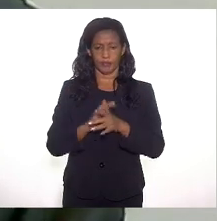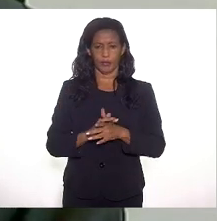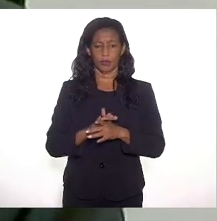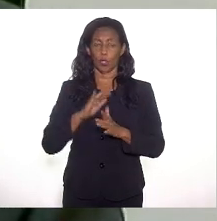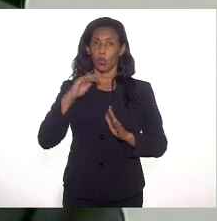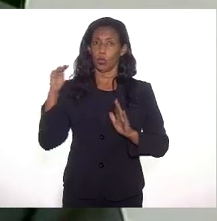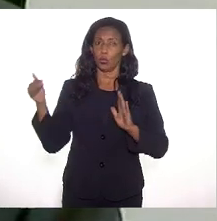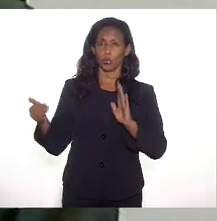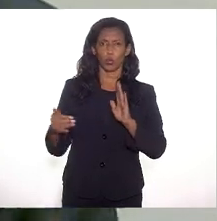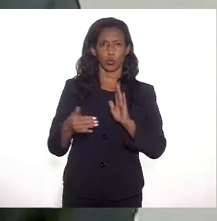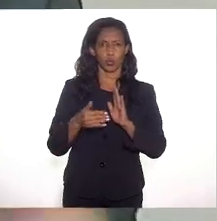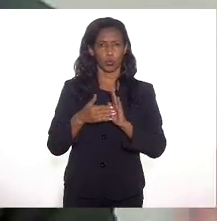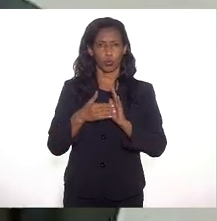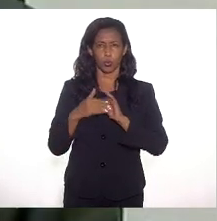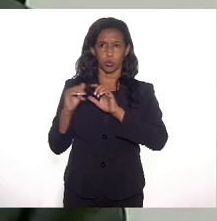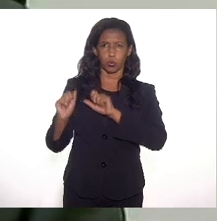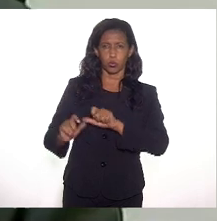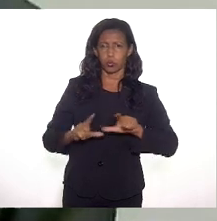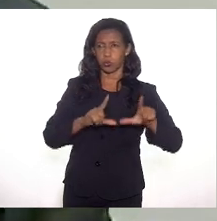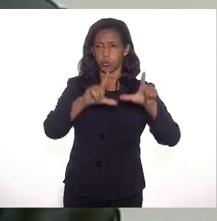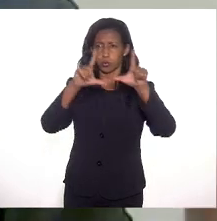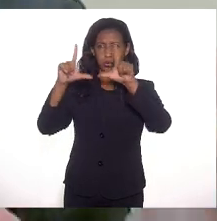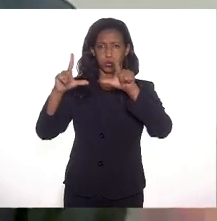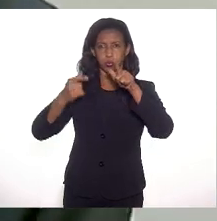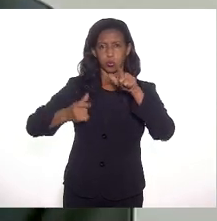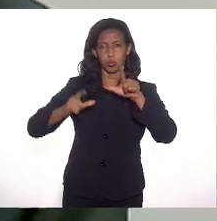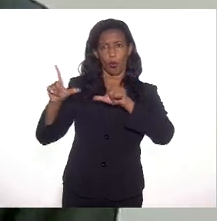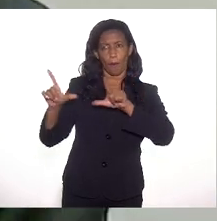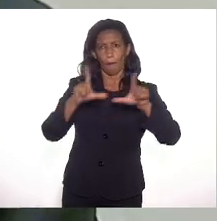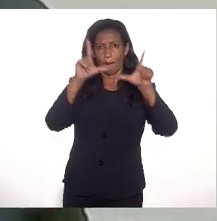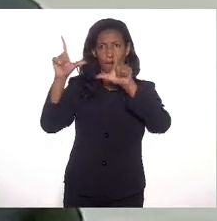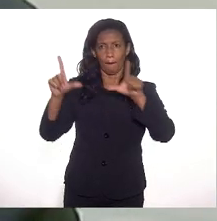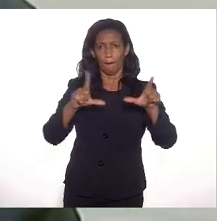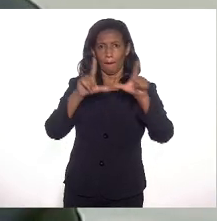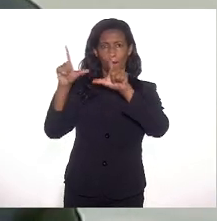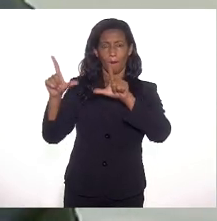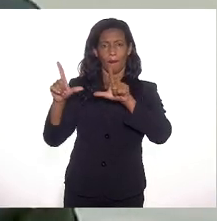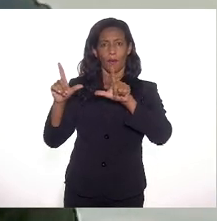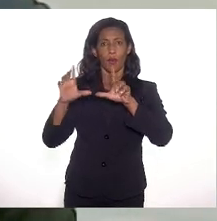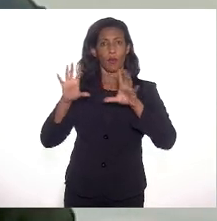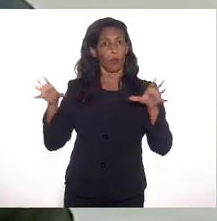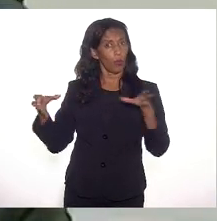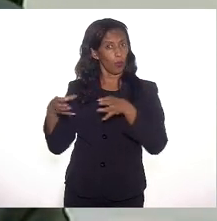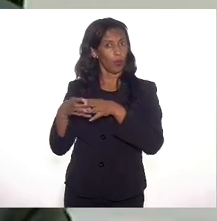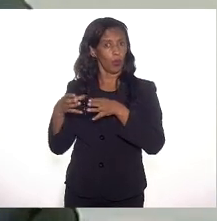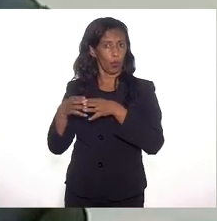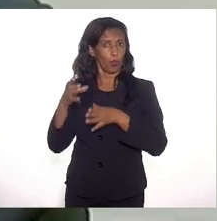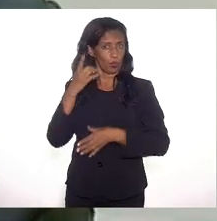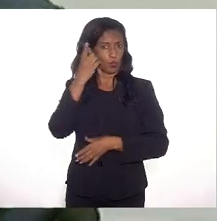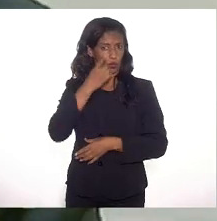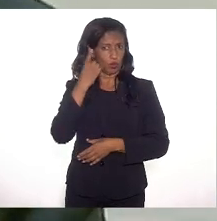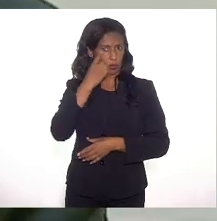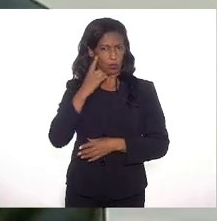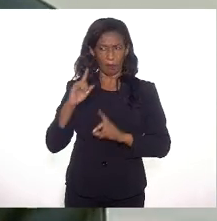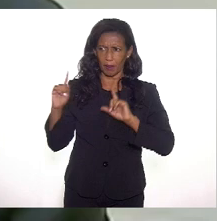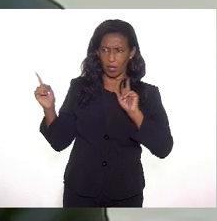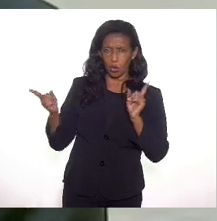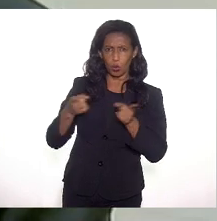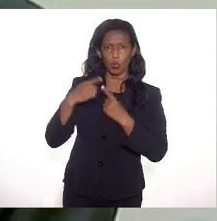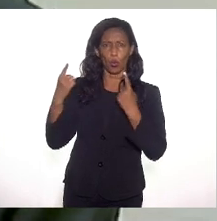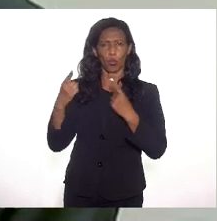toda a apresentação de todo o programa e um vídeo foram disponibilizados no grupo de deputados para que todos